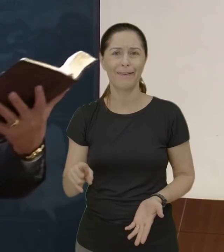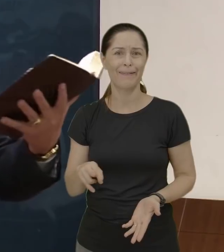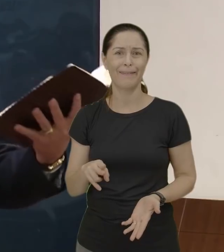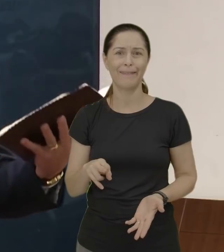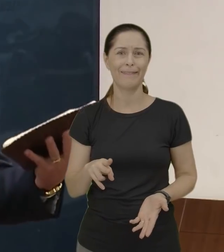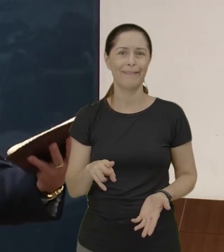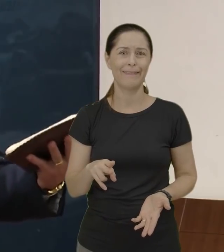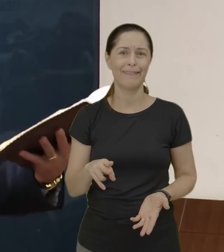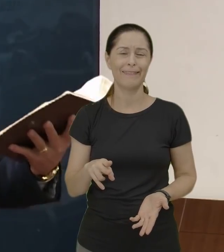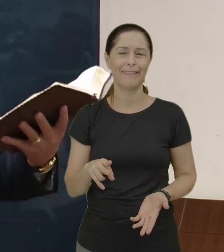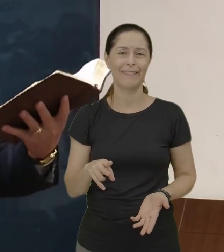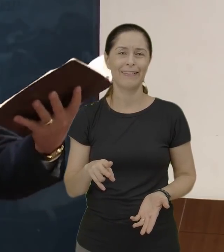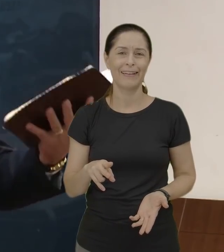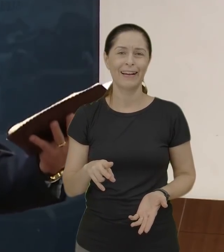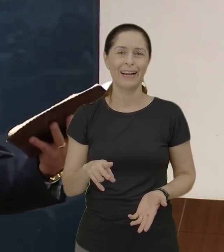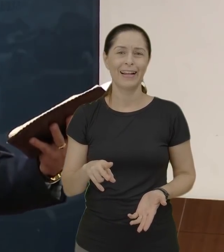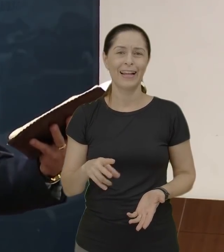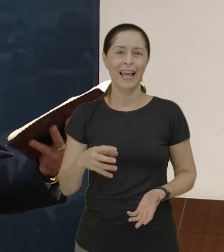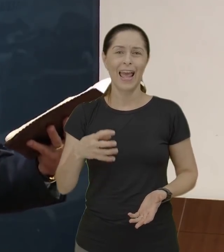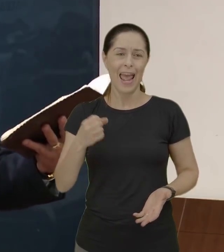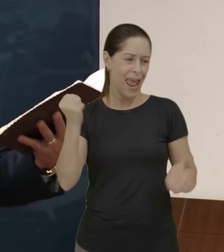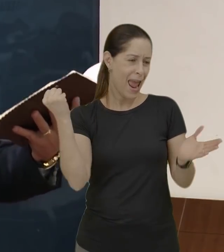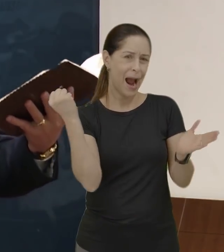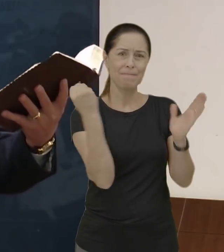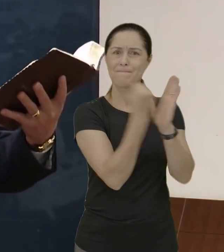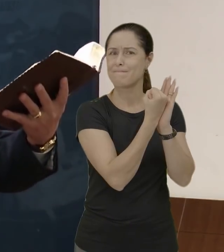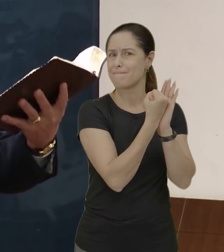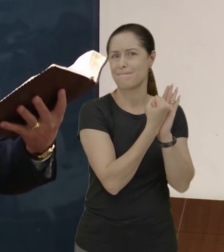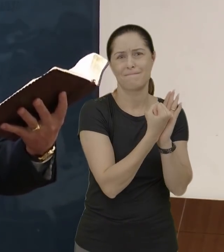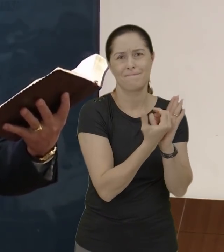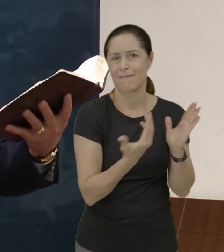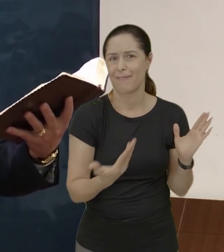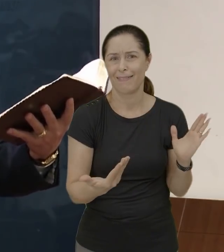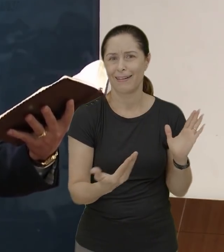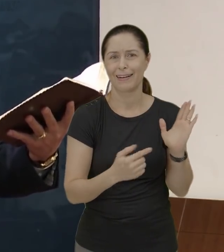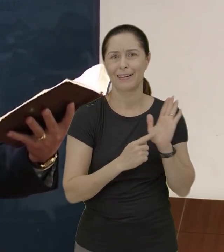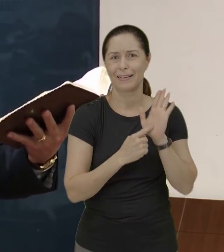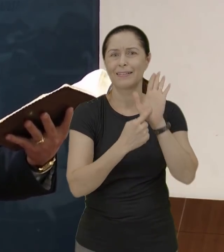Esse é o apanágio, essa é a marca, esse é